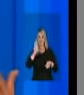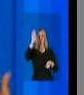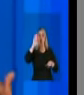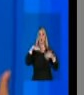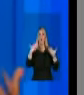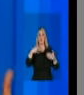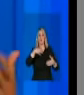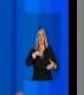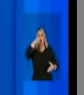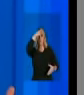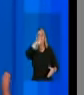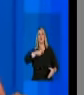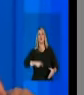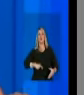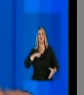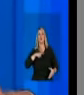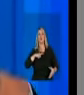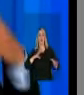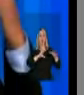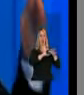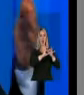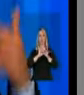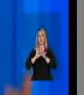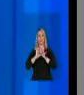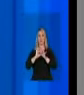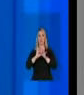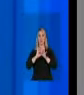a senhora terá nesse relacionamento com os governos